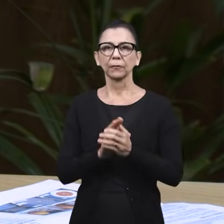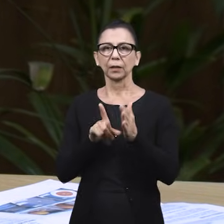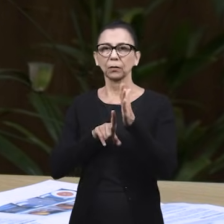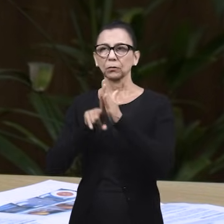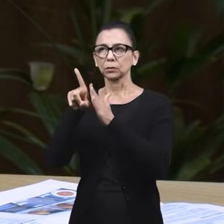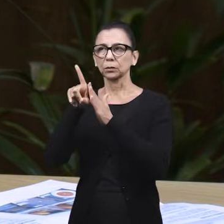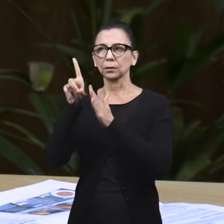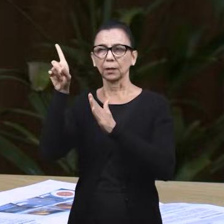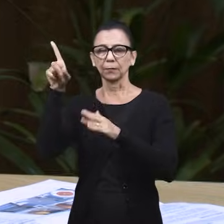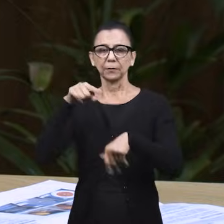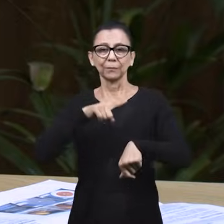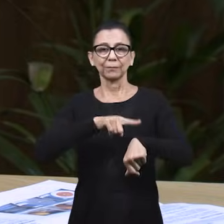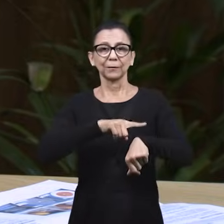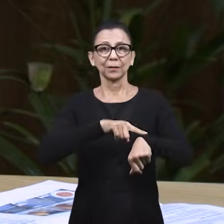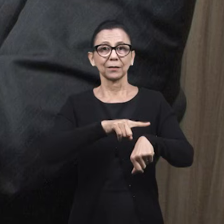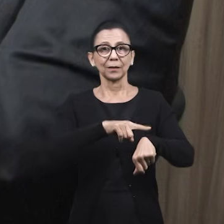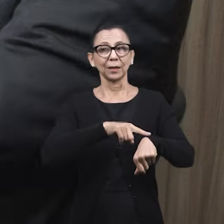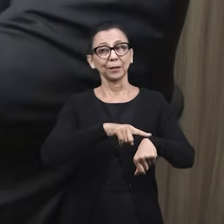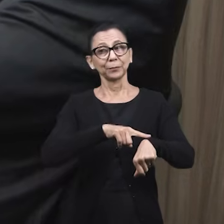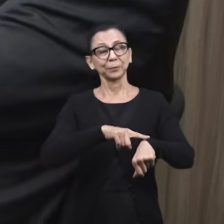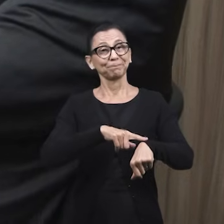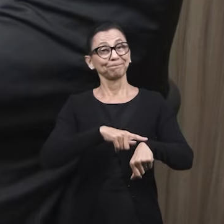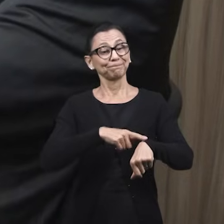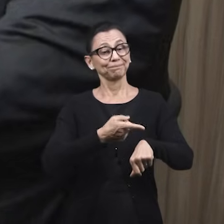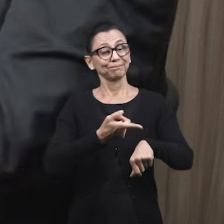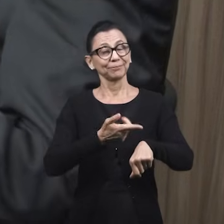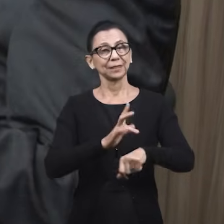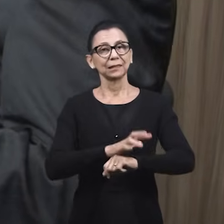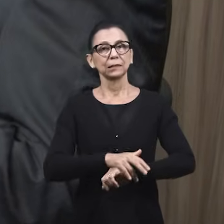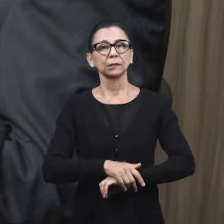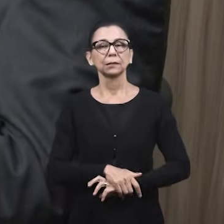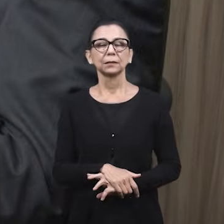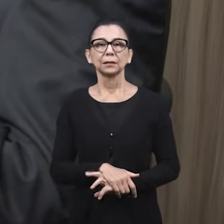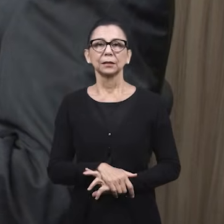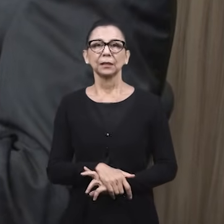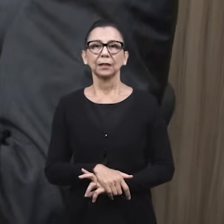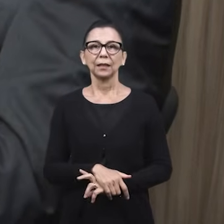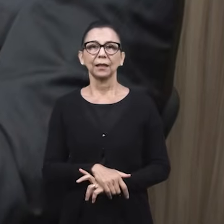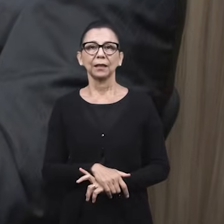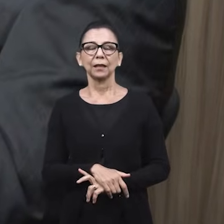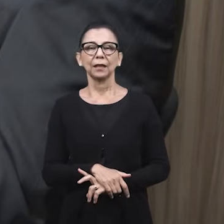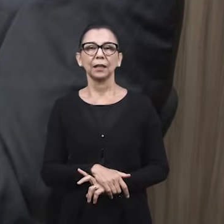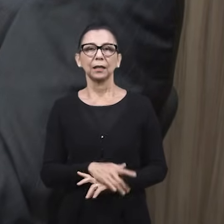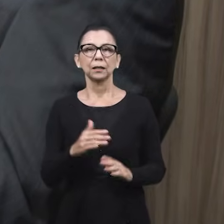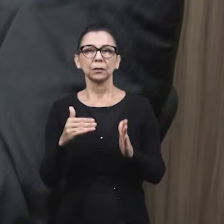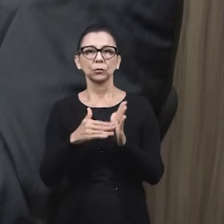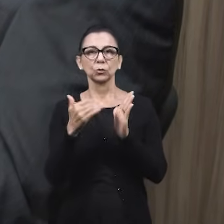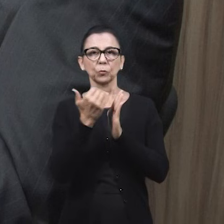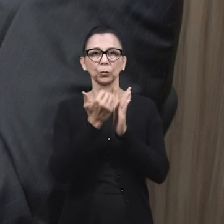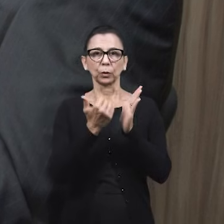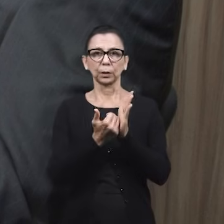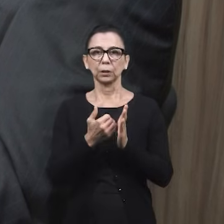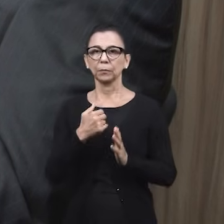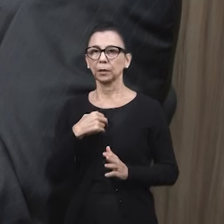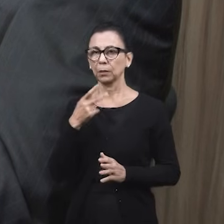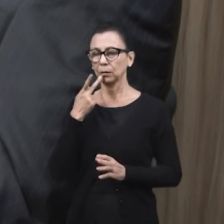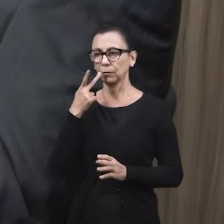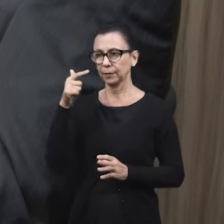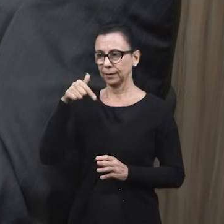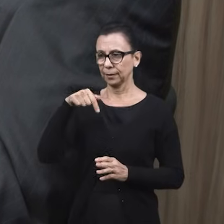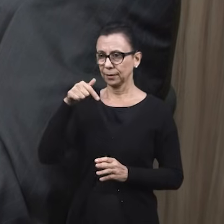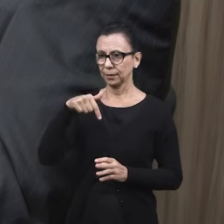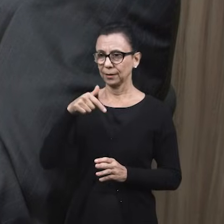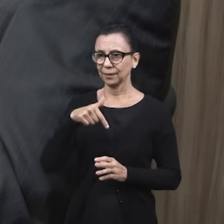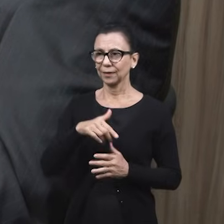Amém. Nosso tempo já está adiantado. Sim. E, aliás, na última edição do Conversas Bíblicas, eu comentei